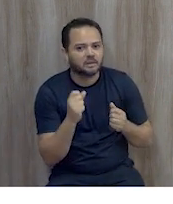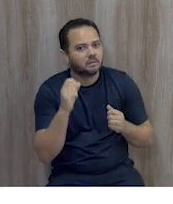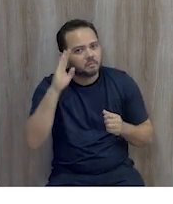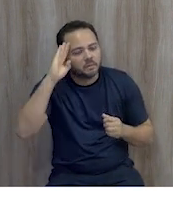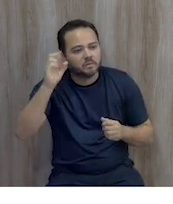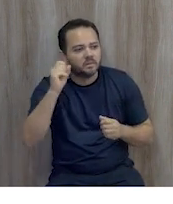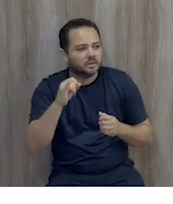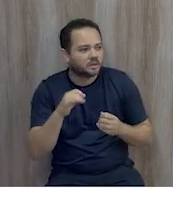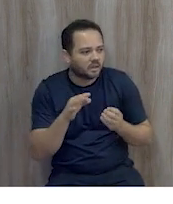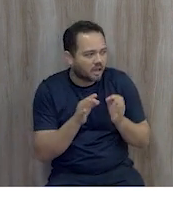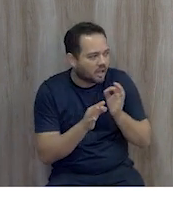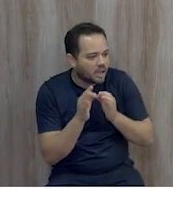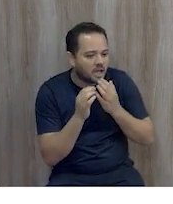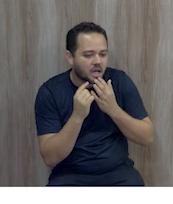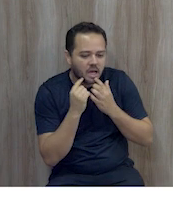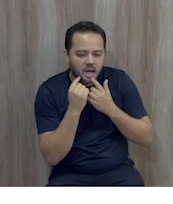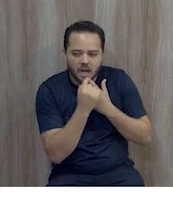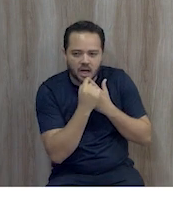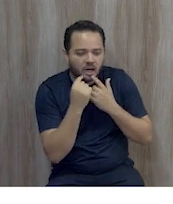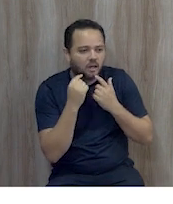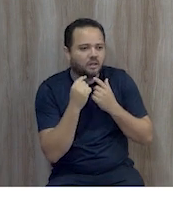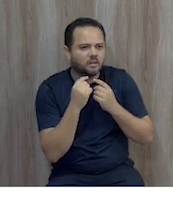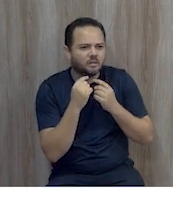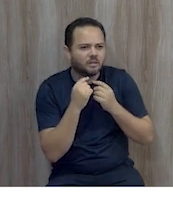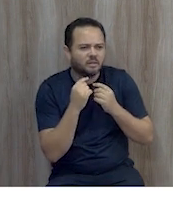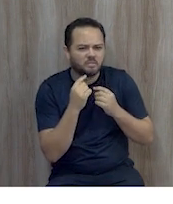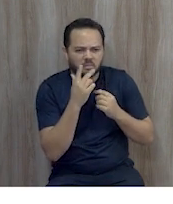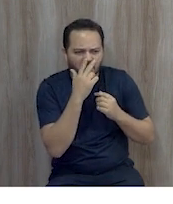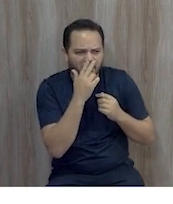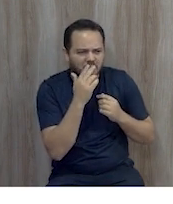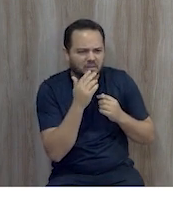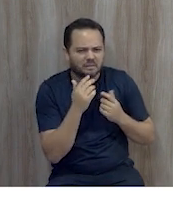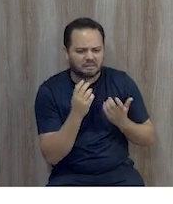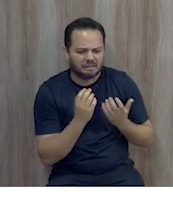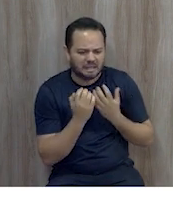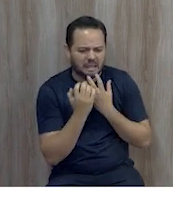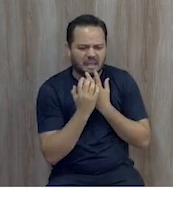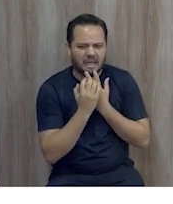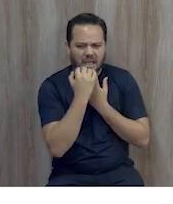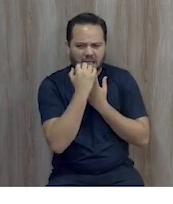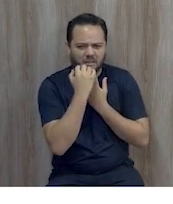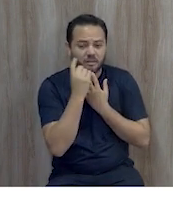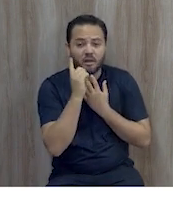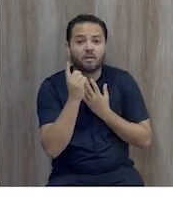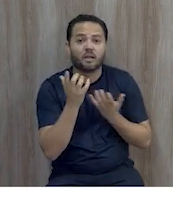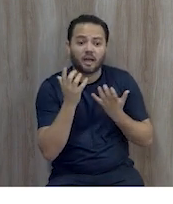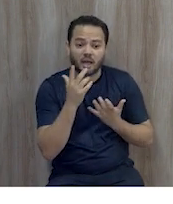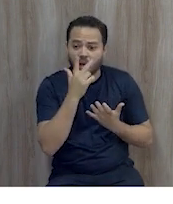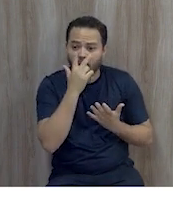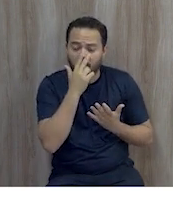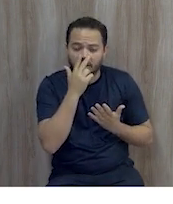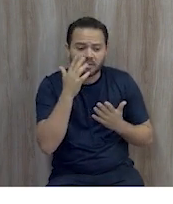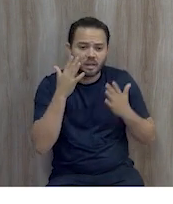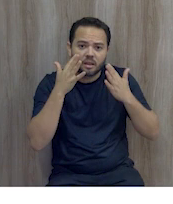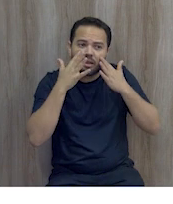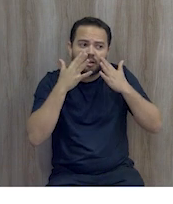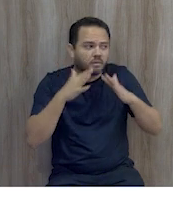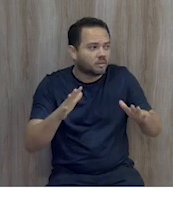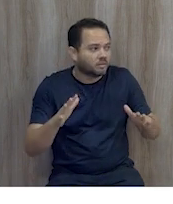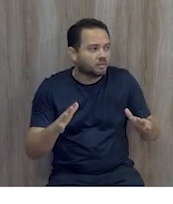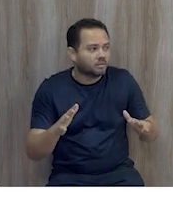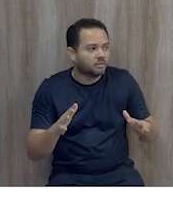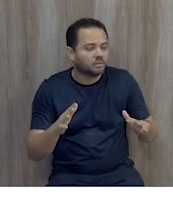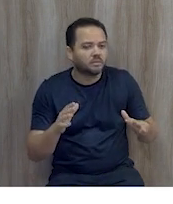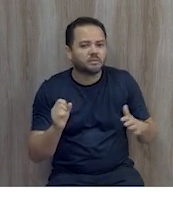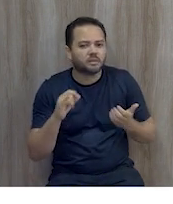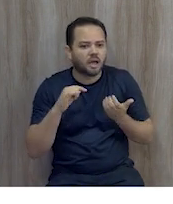área anterior de maxila, ele não quer que aquilo pareça uma prótese, pareça um implante. Ele quer que pareça um dente. E a gente, mesmo que tenha uma coroa